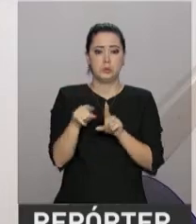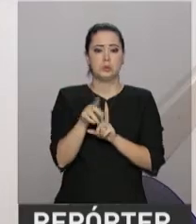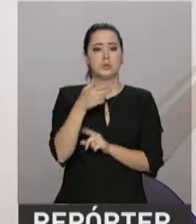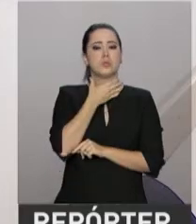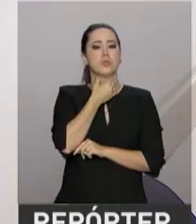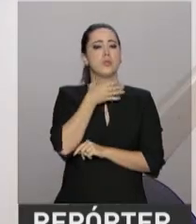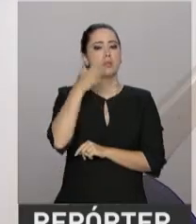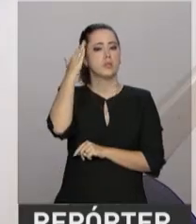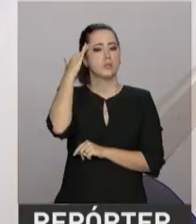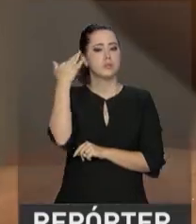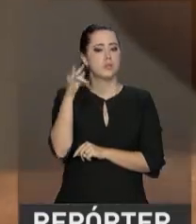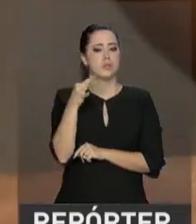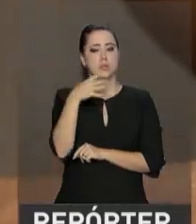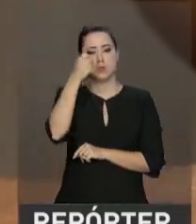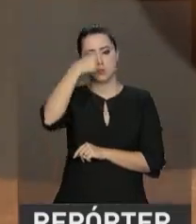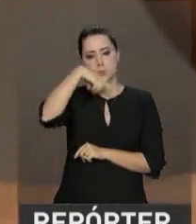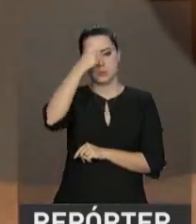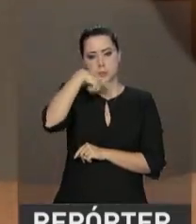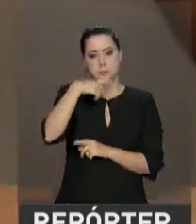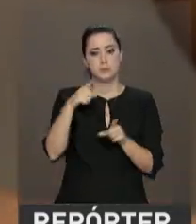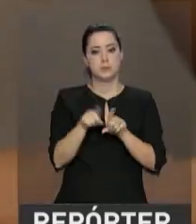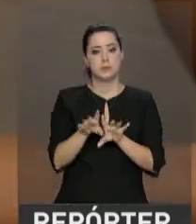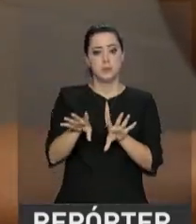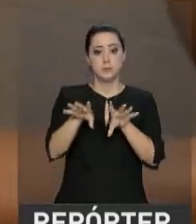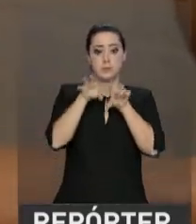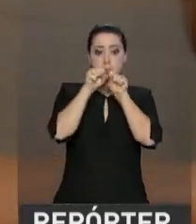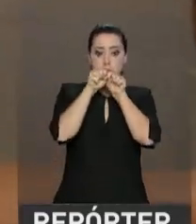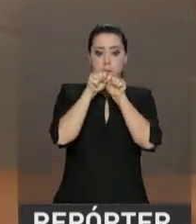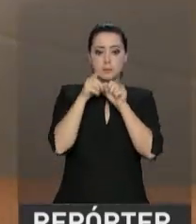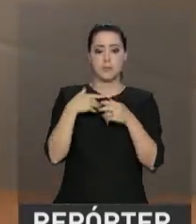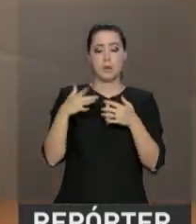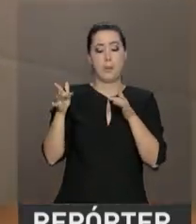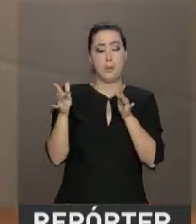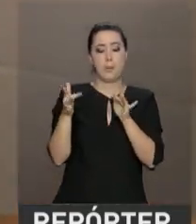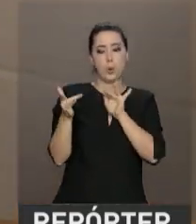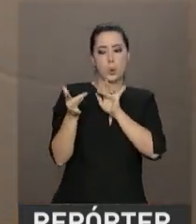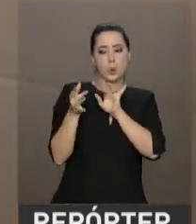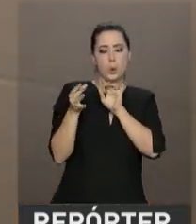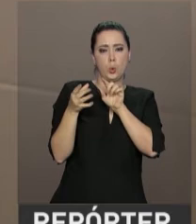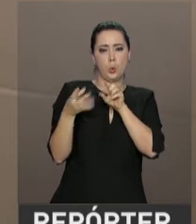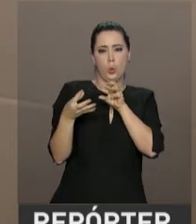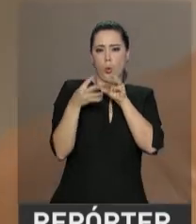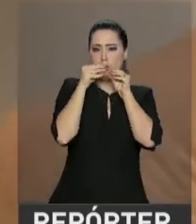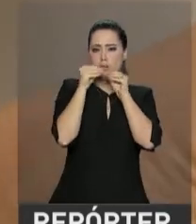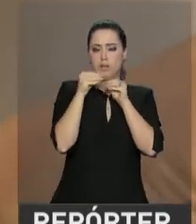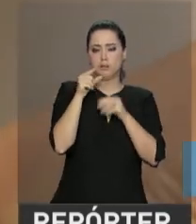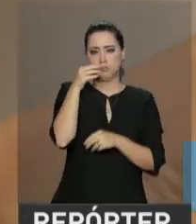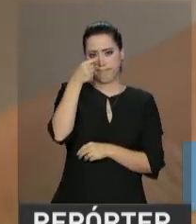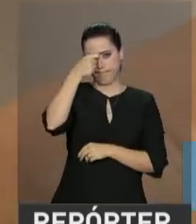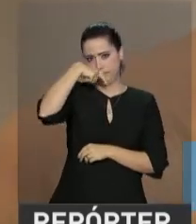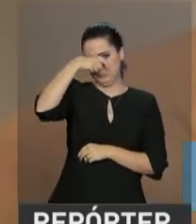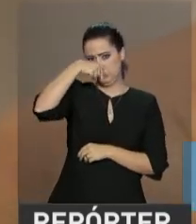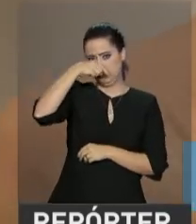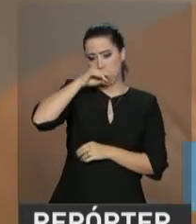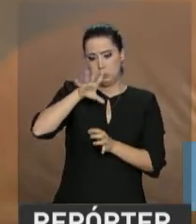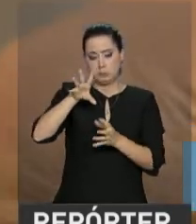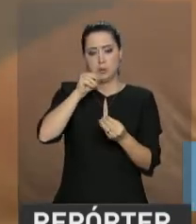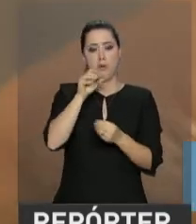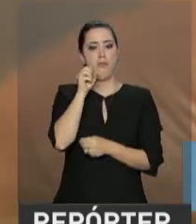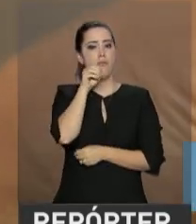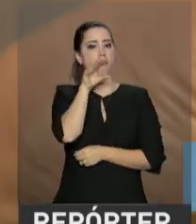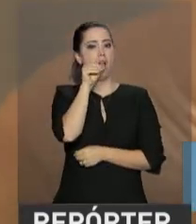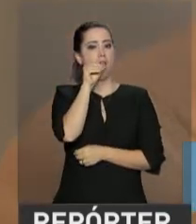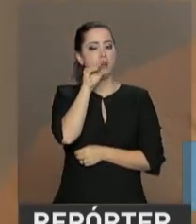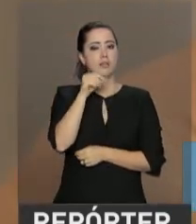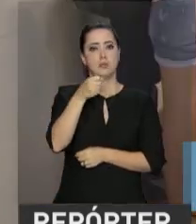de cabeça tosse e coriza a transmissão acontece pelo contato com secreções de uma pessoa contaminada ao falar tossir